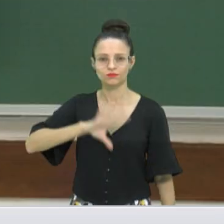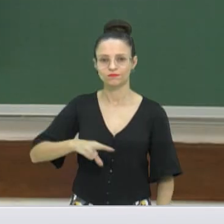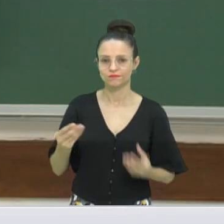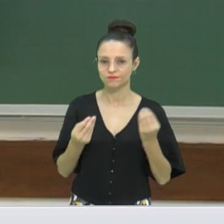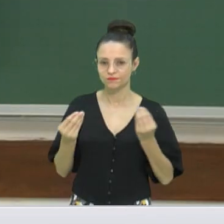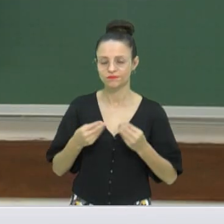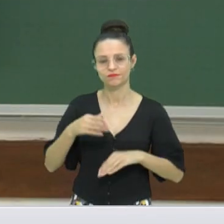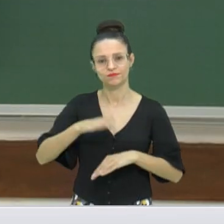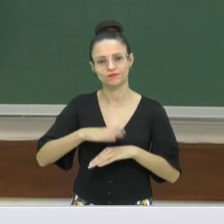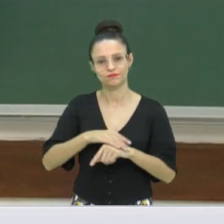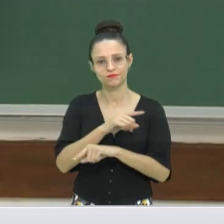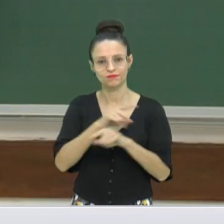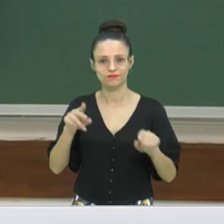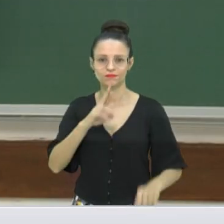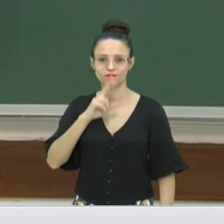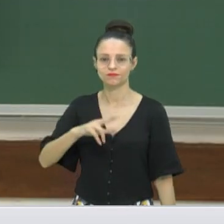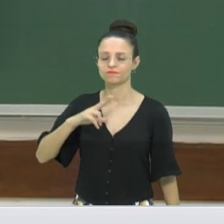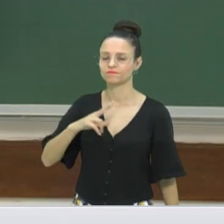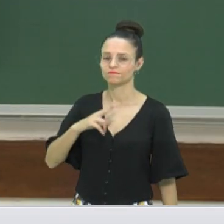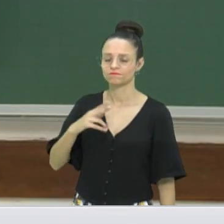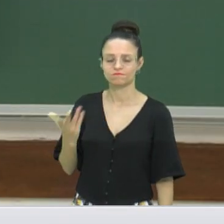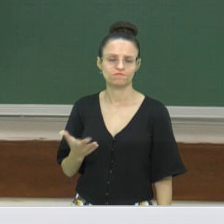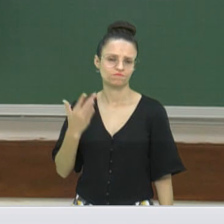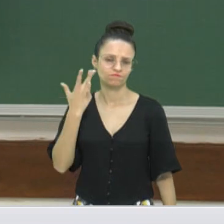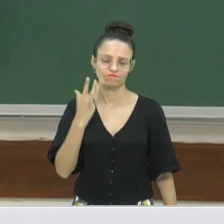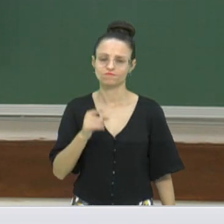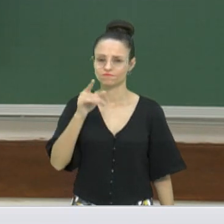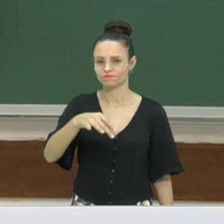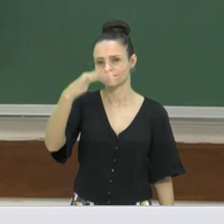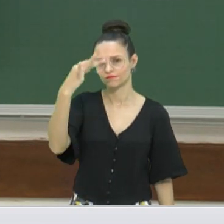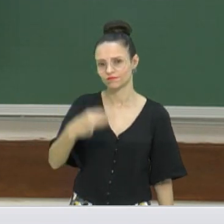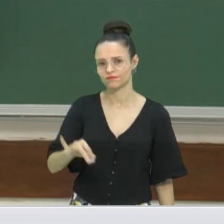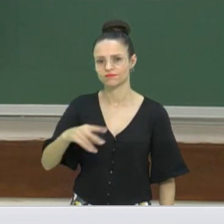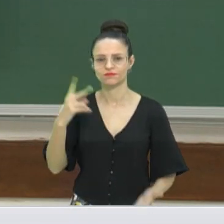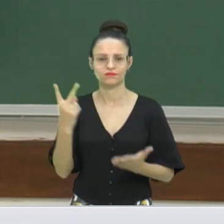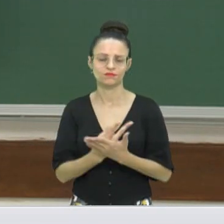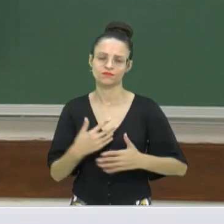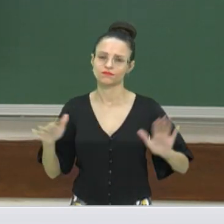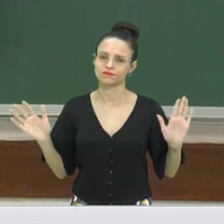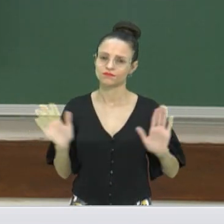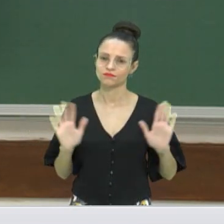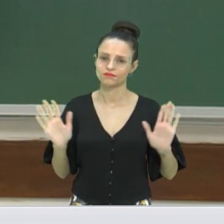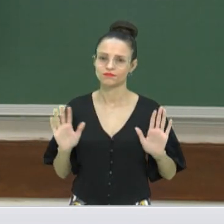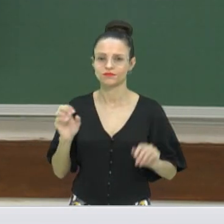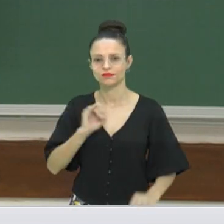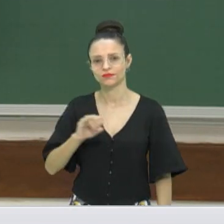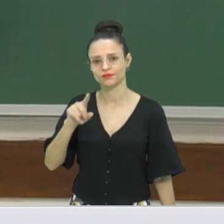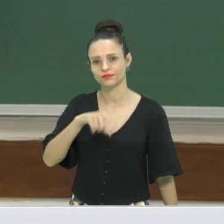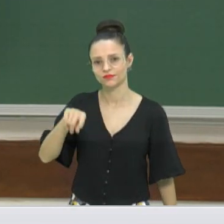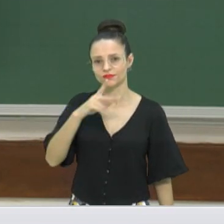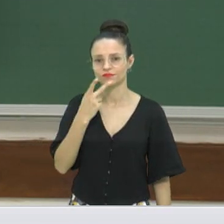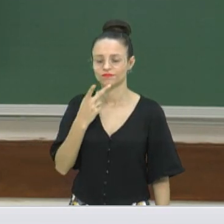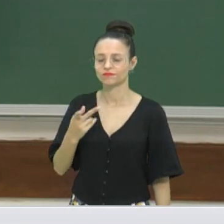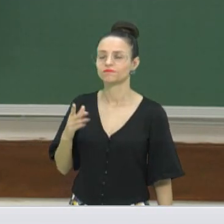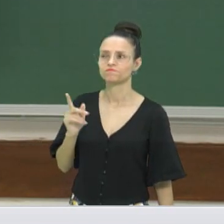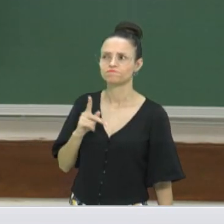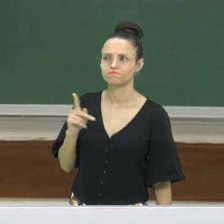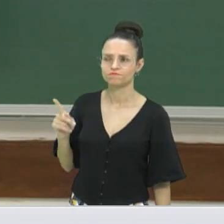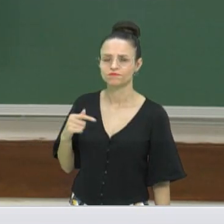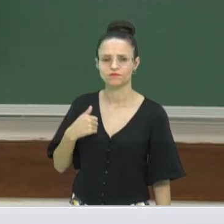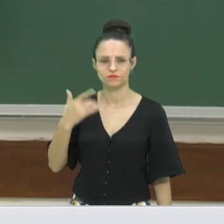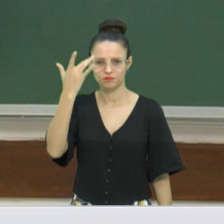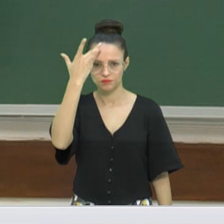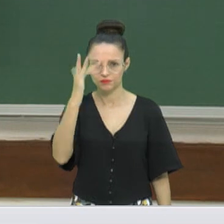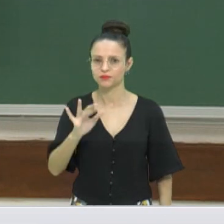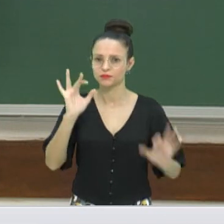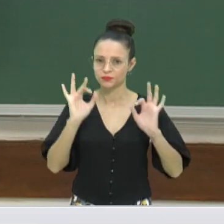A resposta é pessoal. Professora não vai dizer se você acertou ou não, a menos que você diga, professora, eu não